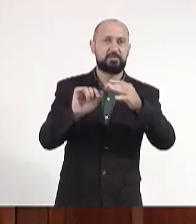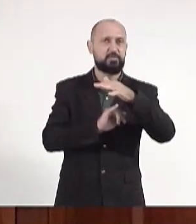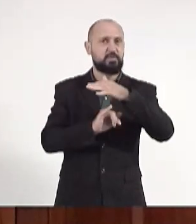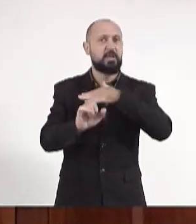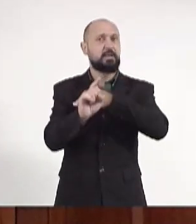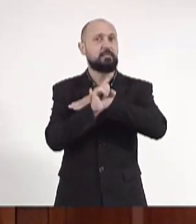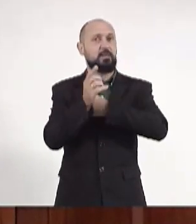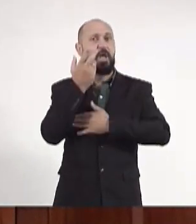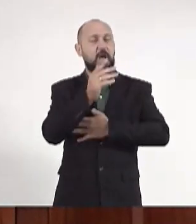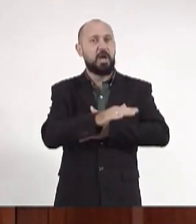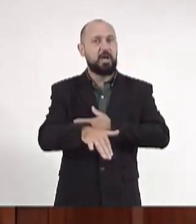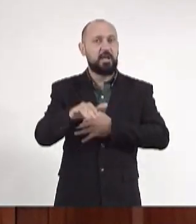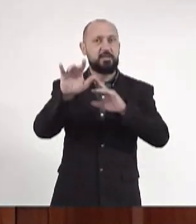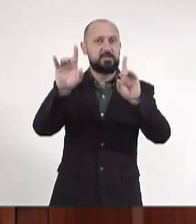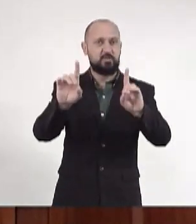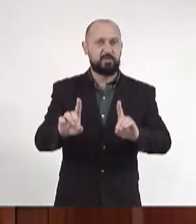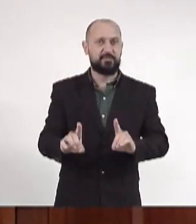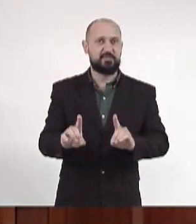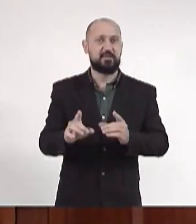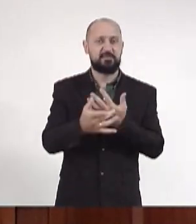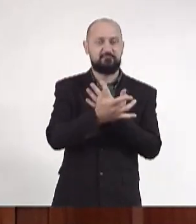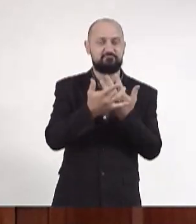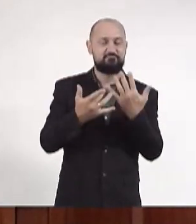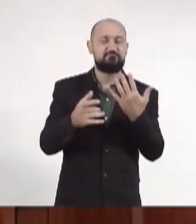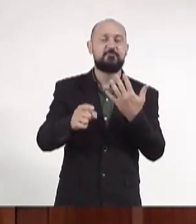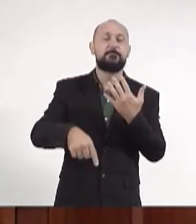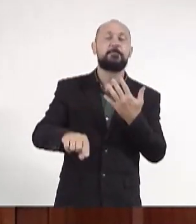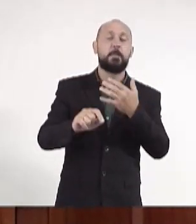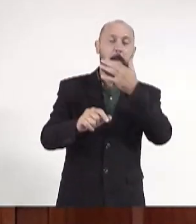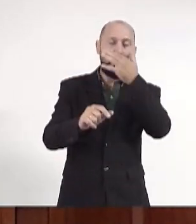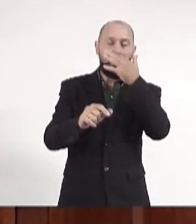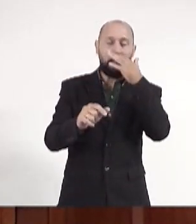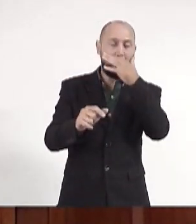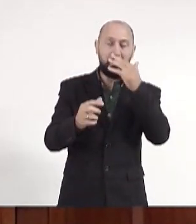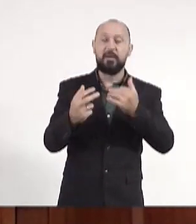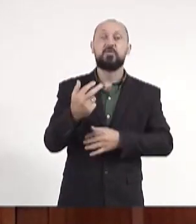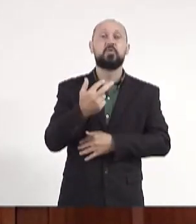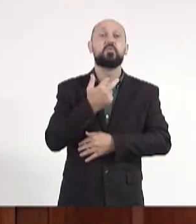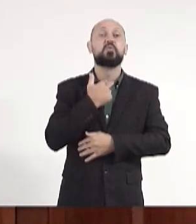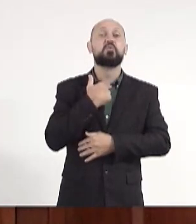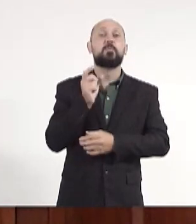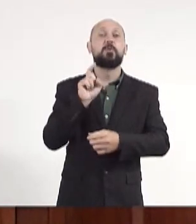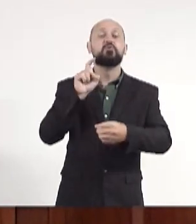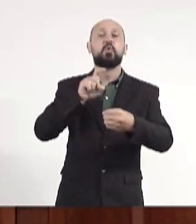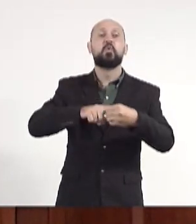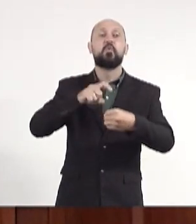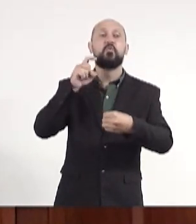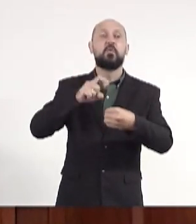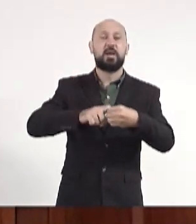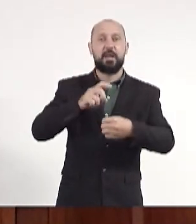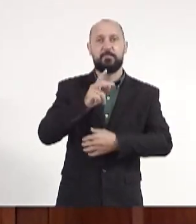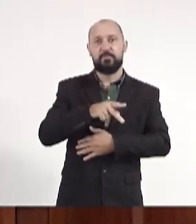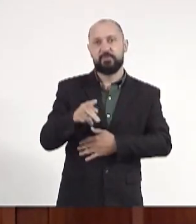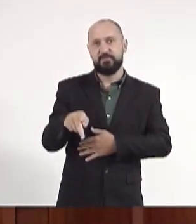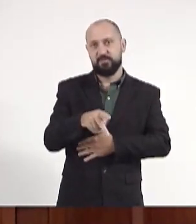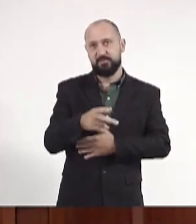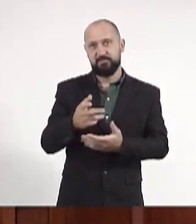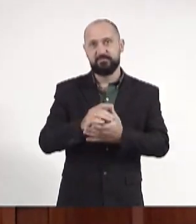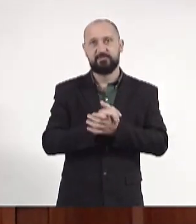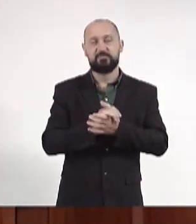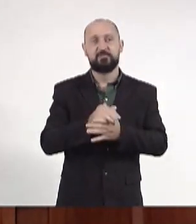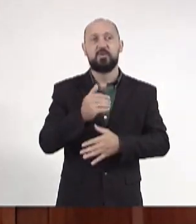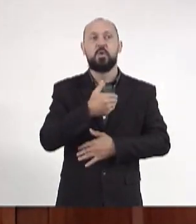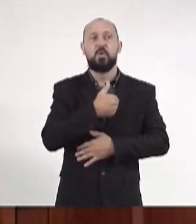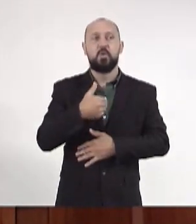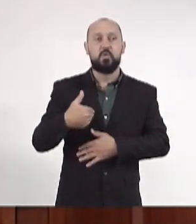entidades que atendem crianças com deficiência. Elas não podem mais convocar professores.